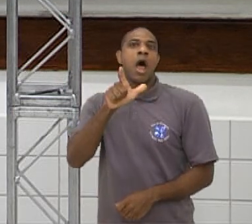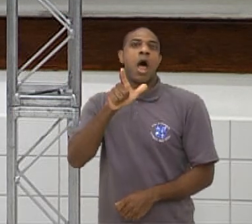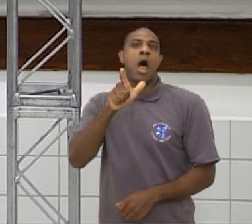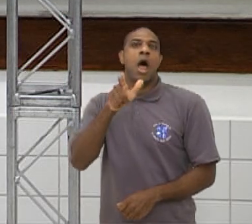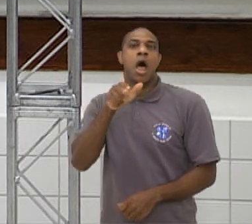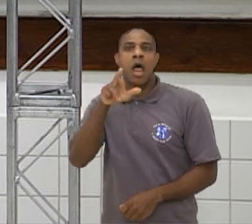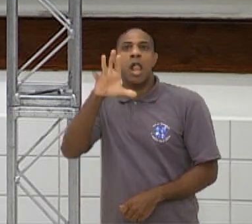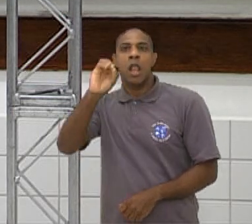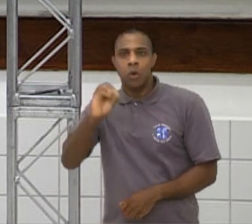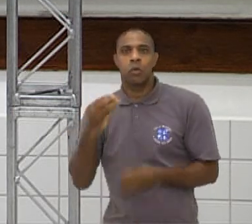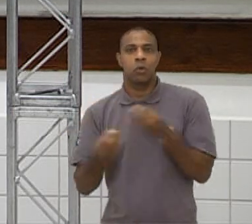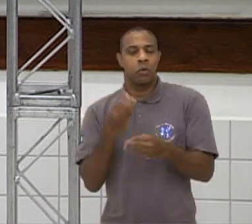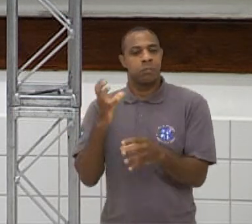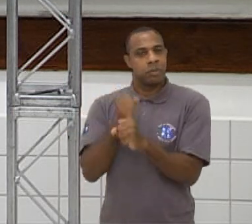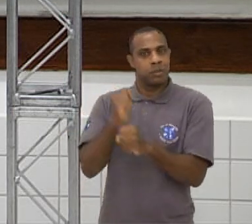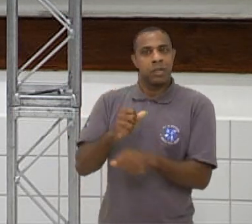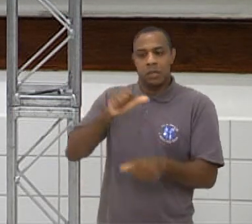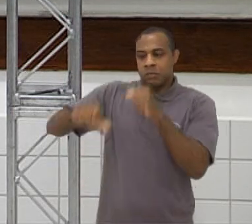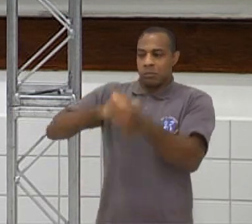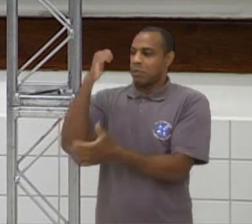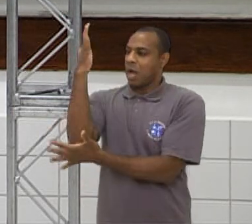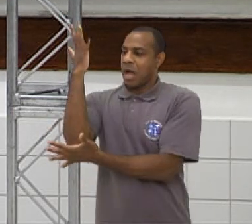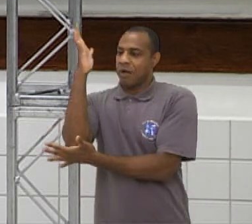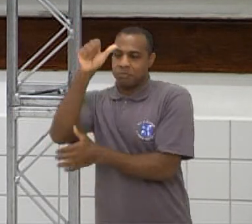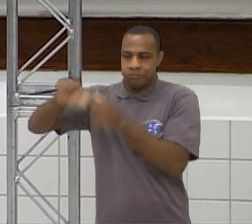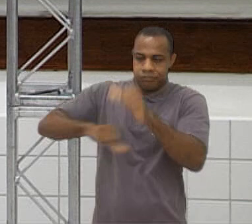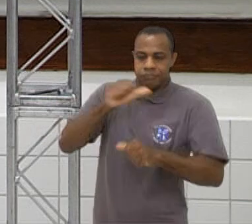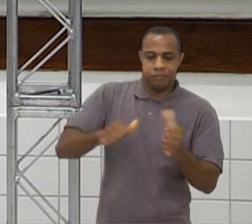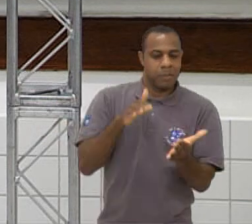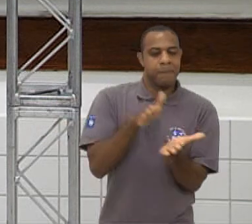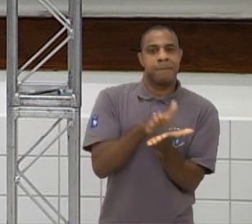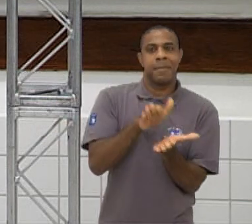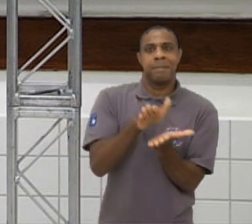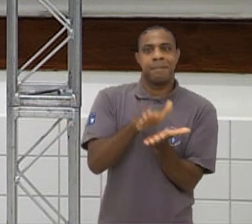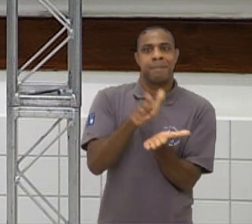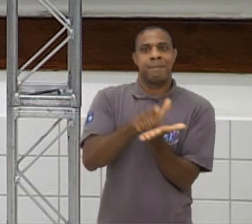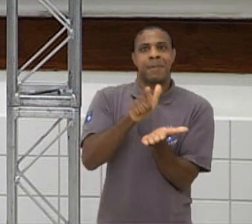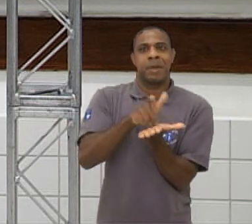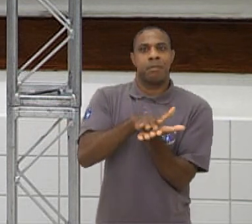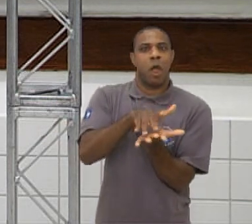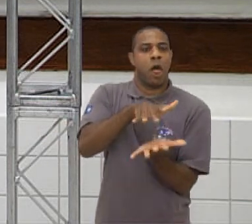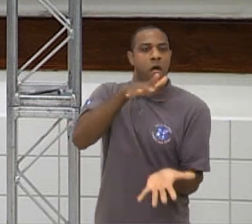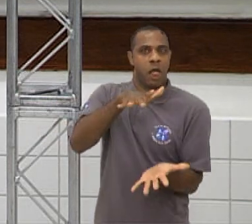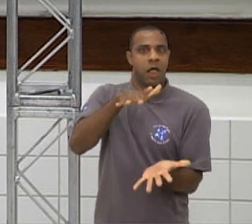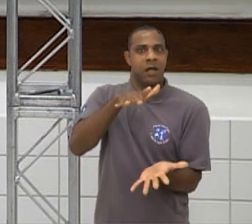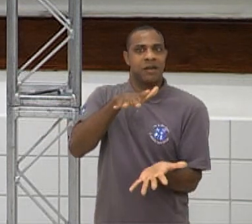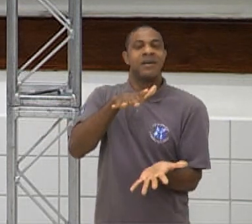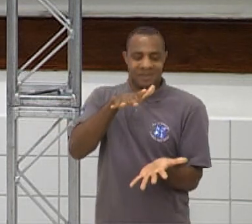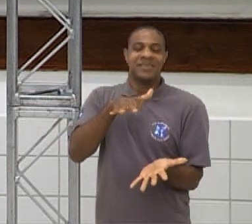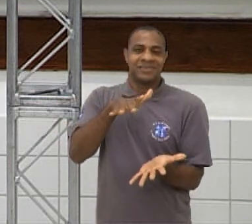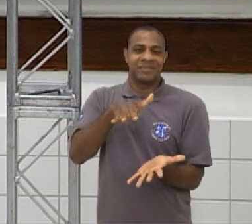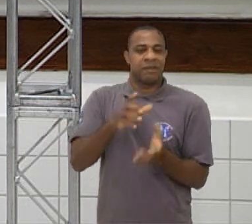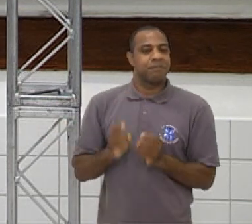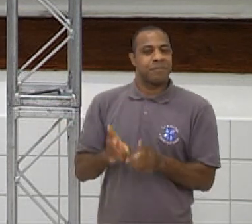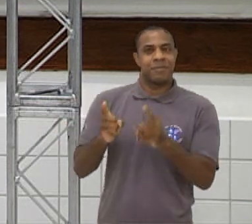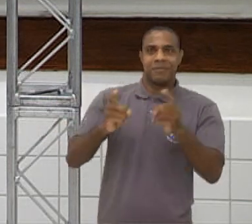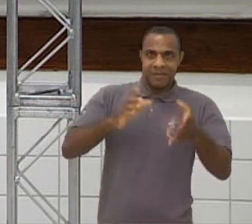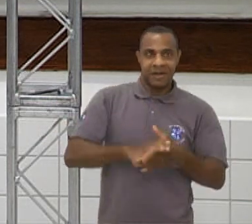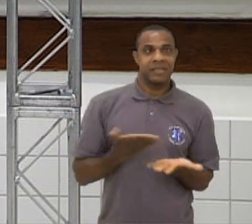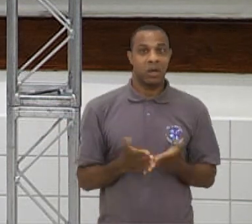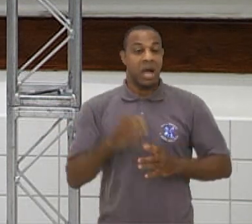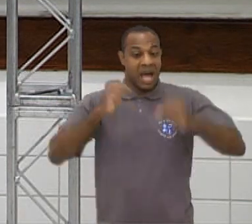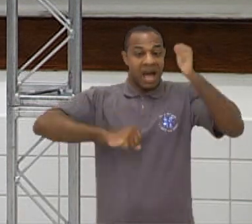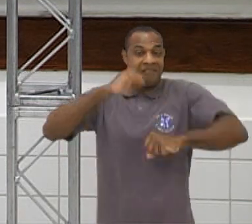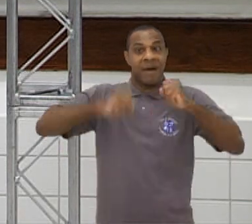indústria, que, por exemplo, transforma a árvore num papel que vai ser comercializado. E essa indústria, ela não é de todo mundo, ela é dona de alguém, então ela é